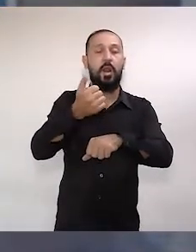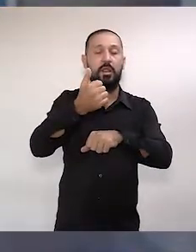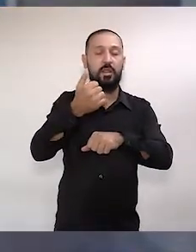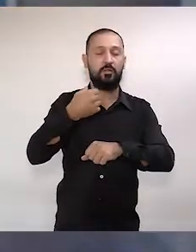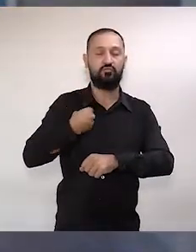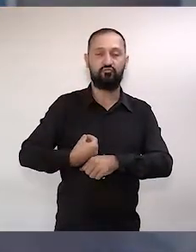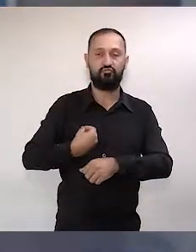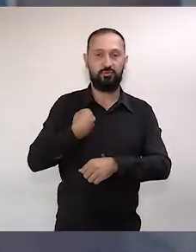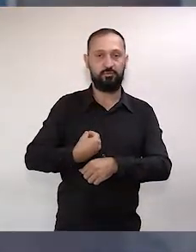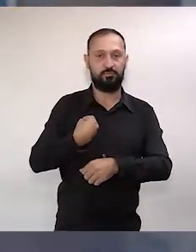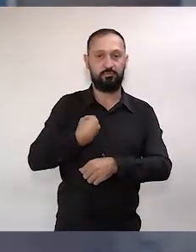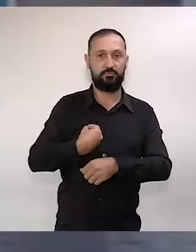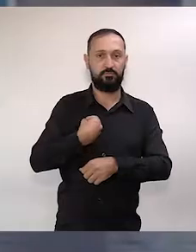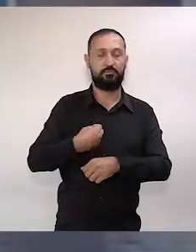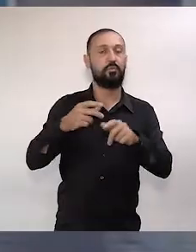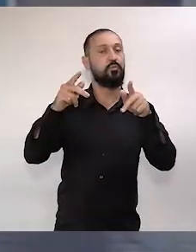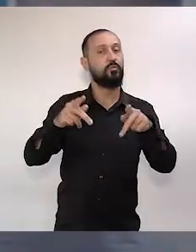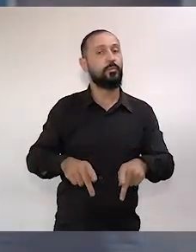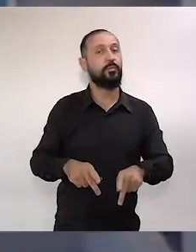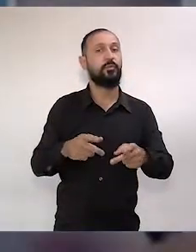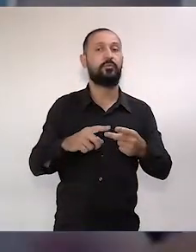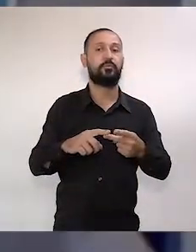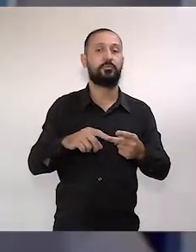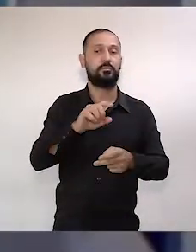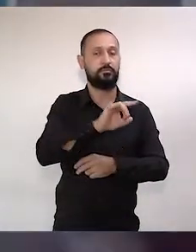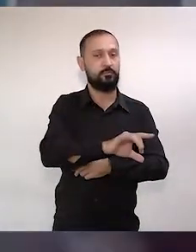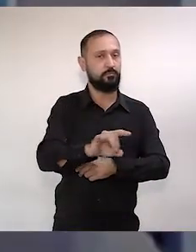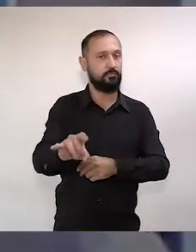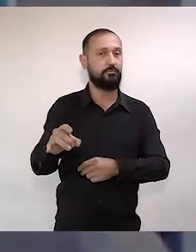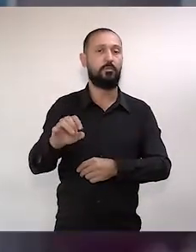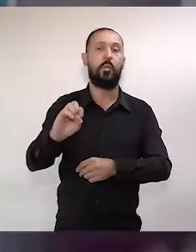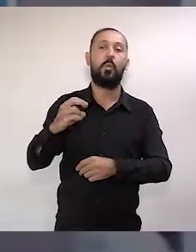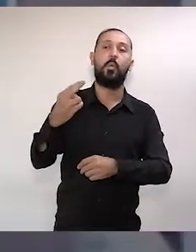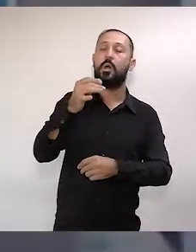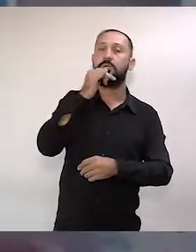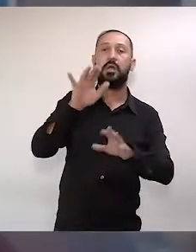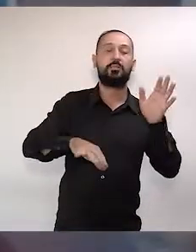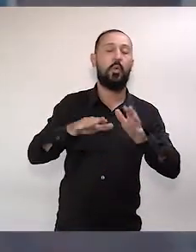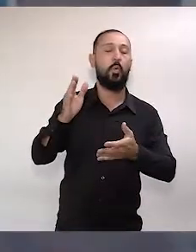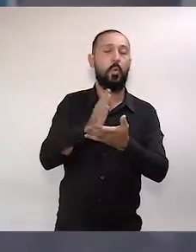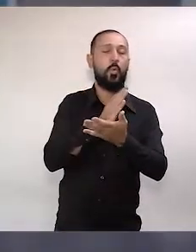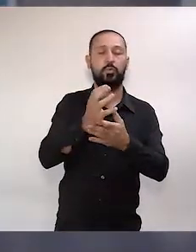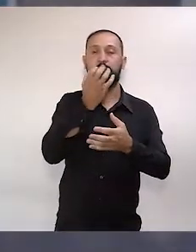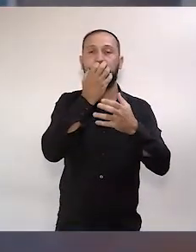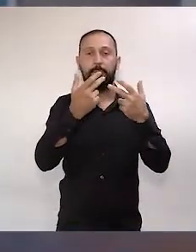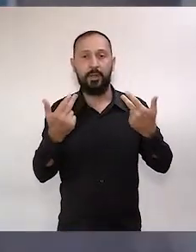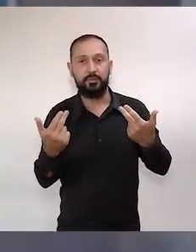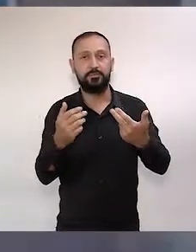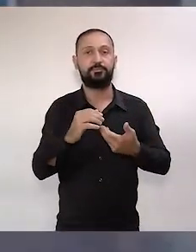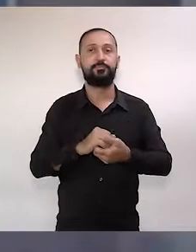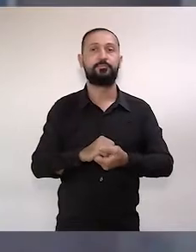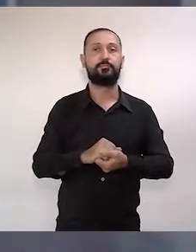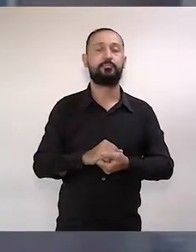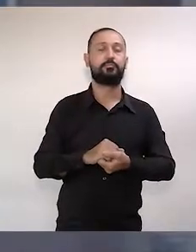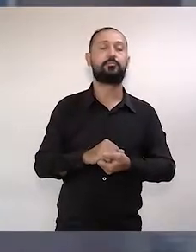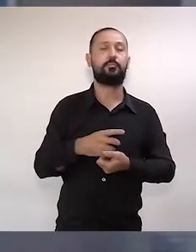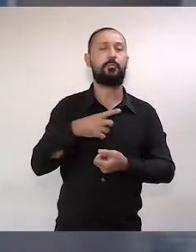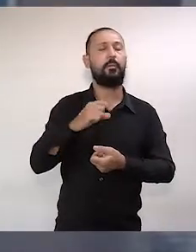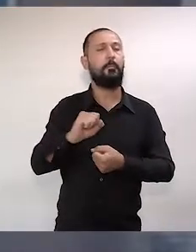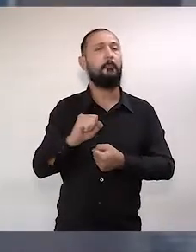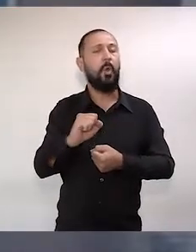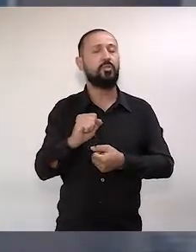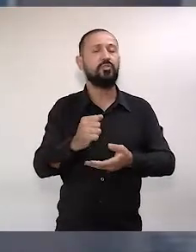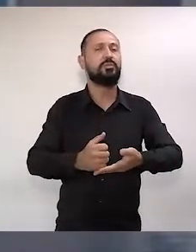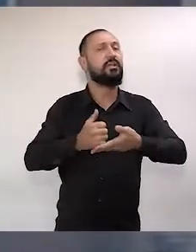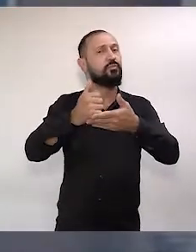para aumentar a qualidade de vida da população, dos seres humanos, por exemplo, ou até mesmo de animais, na forma